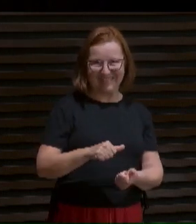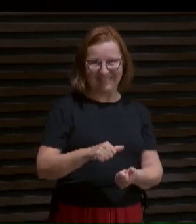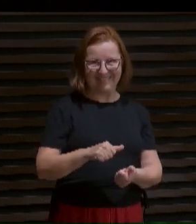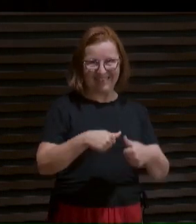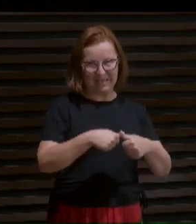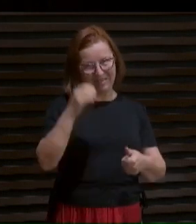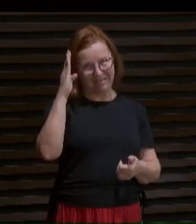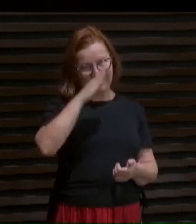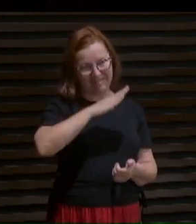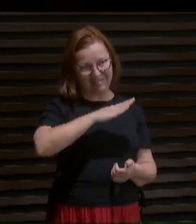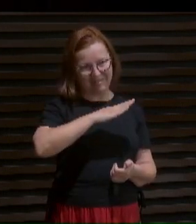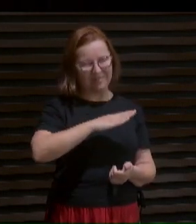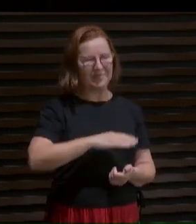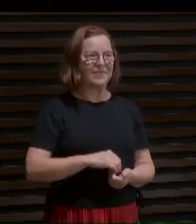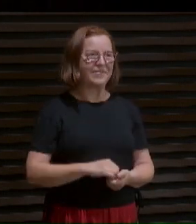jaz no maligno.